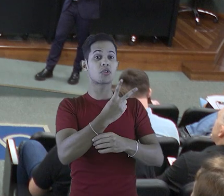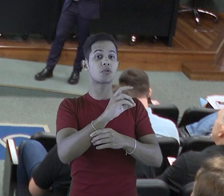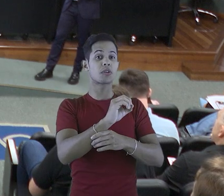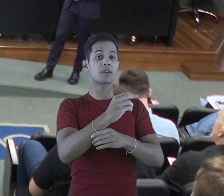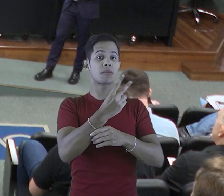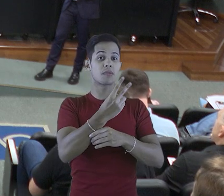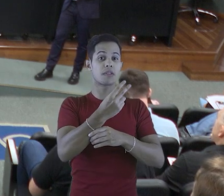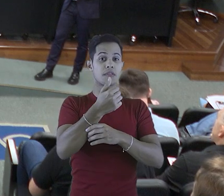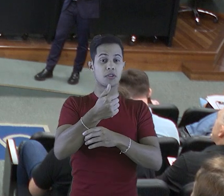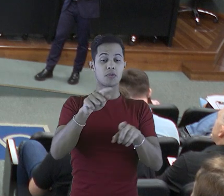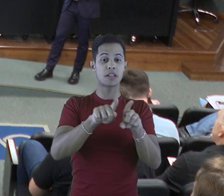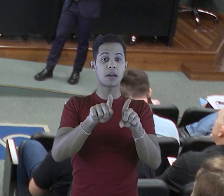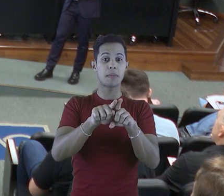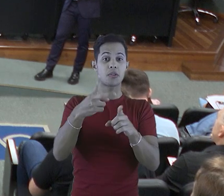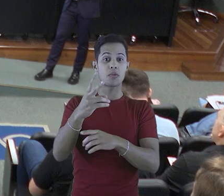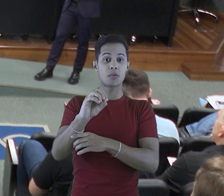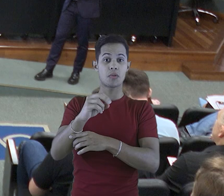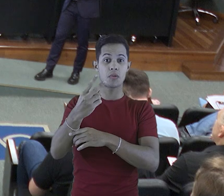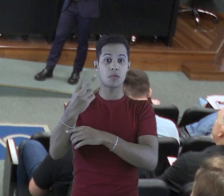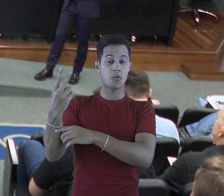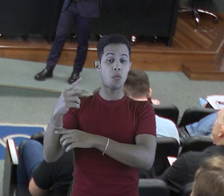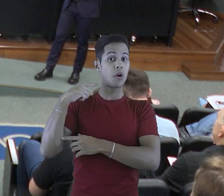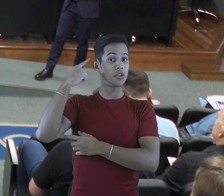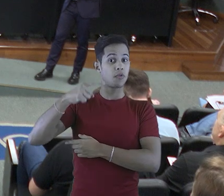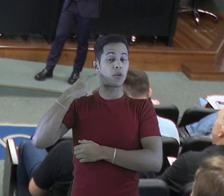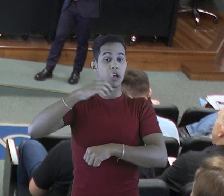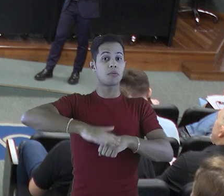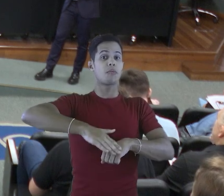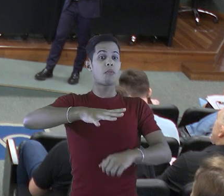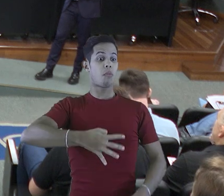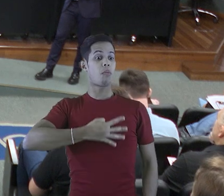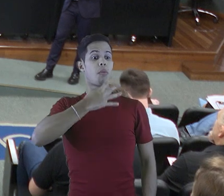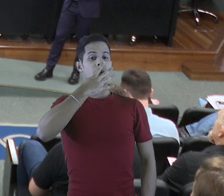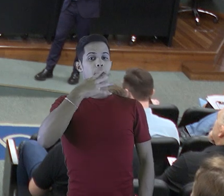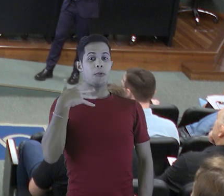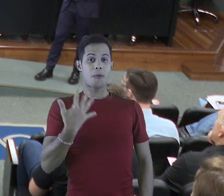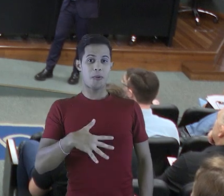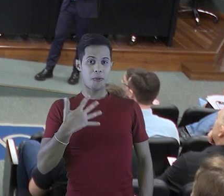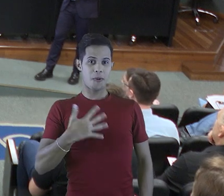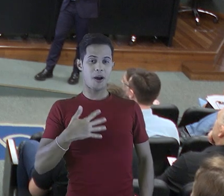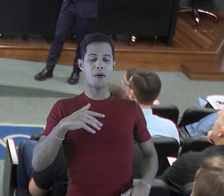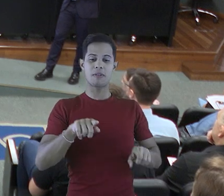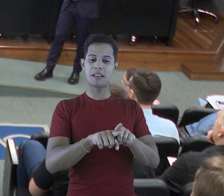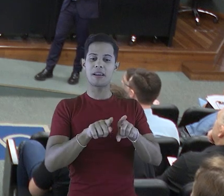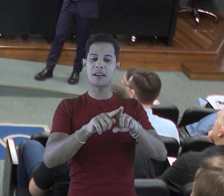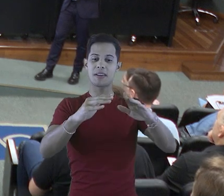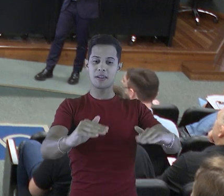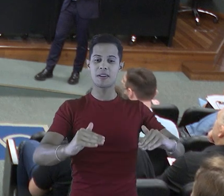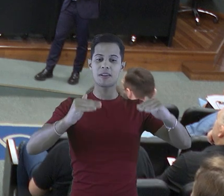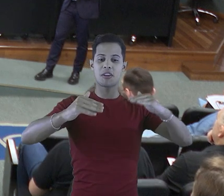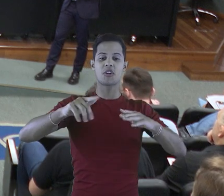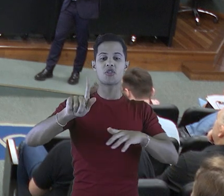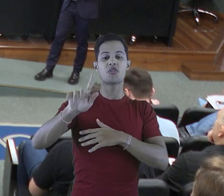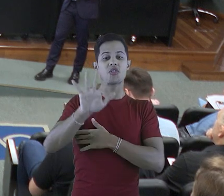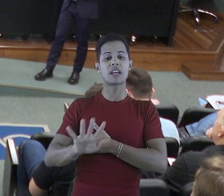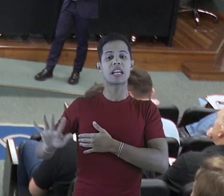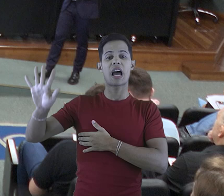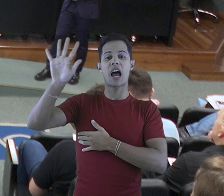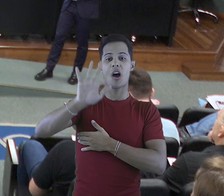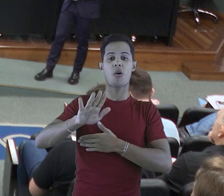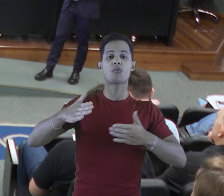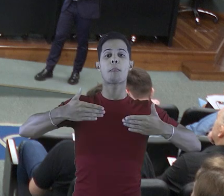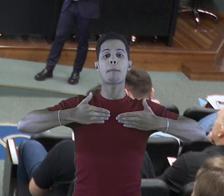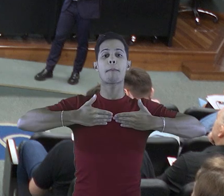2022, advogado mais admirado em compliance do país, e o mais admirado no ranking geral entre os advogados do Paraná